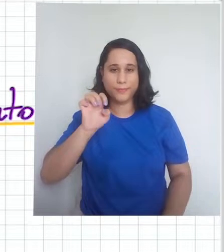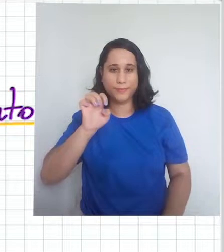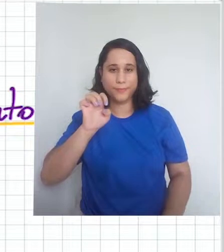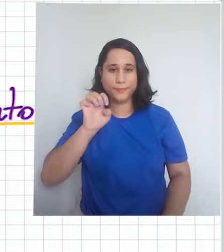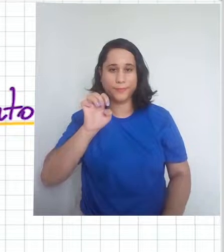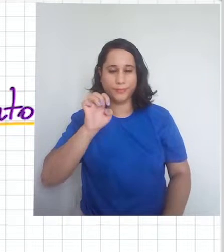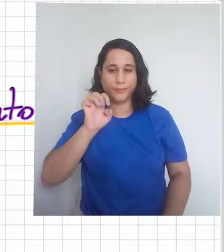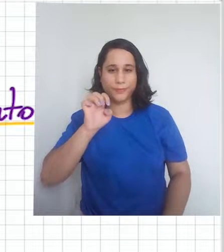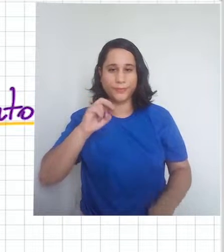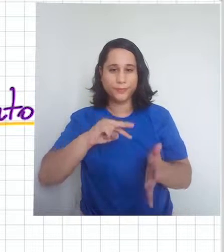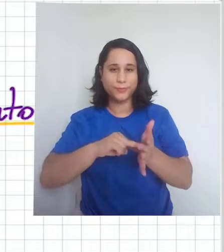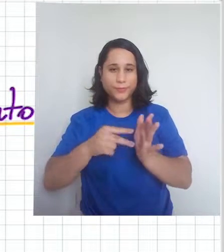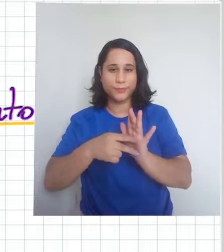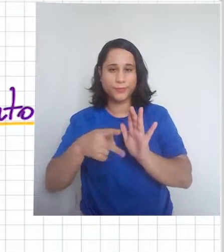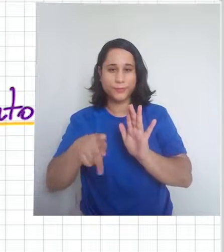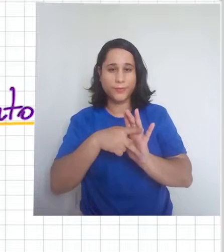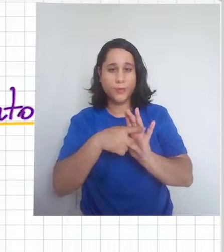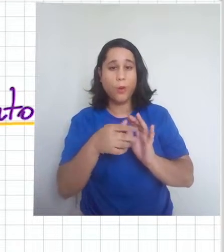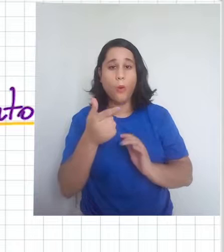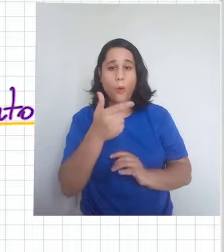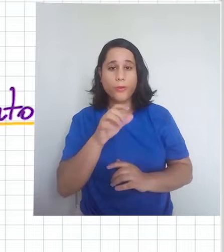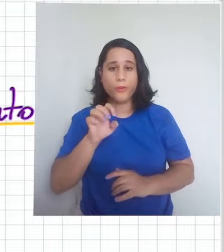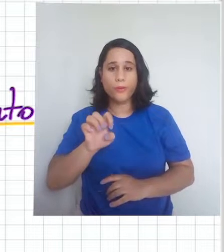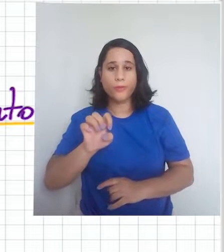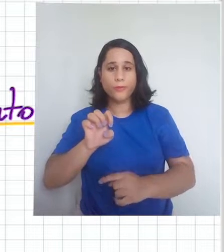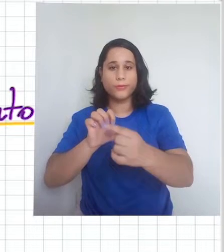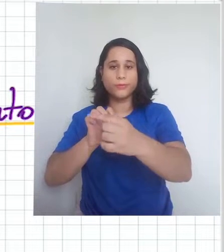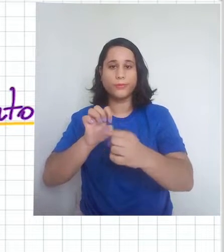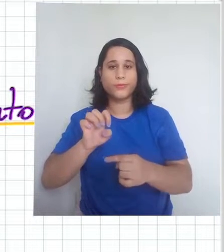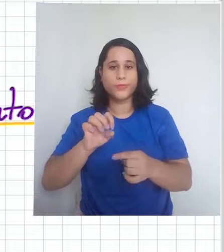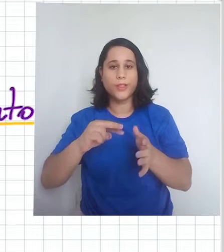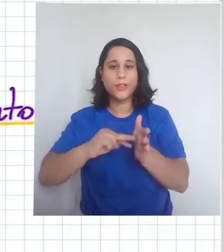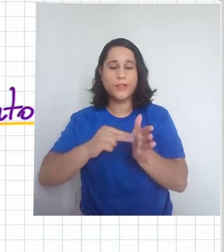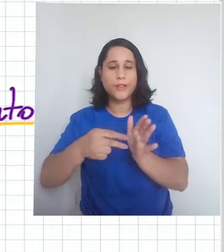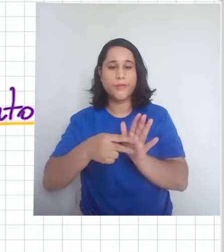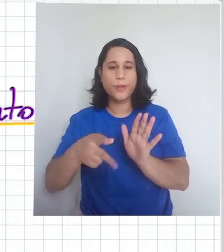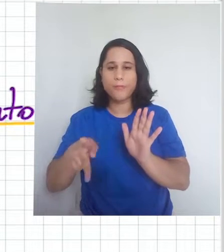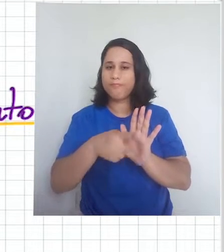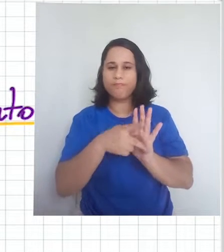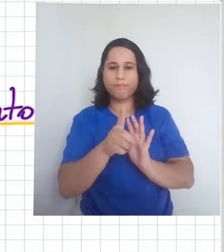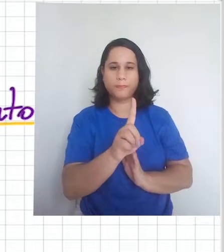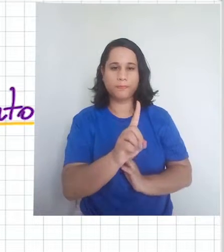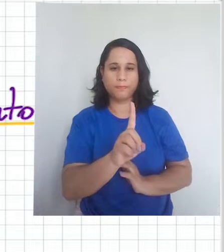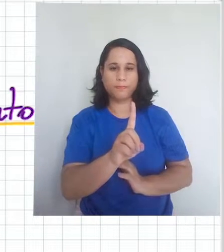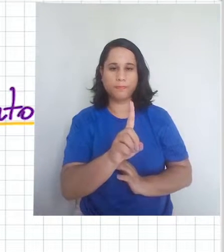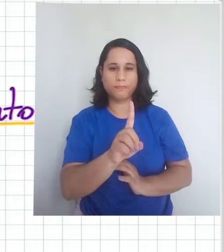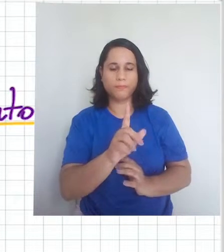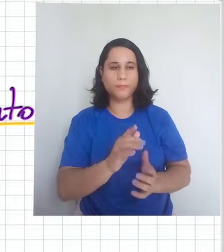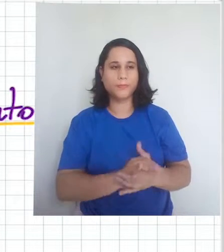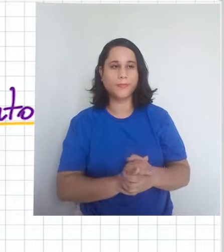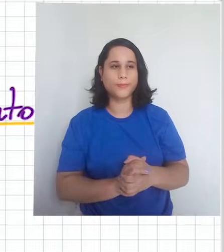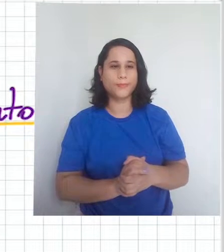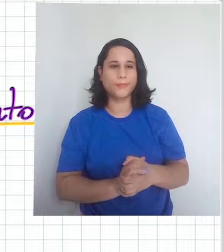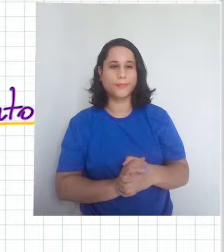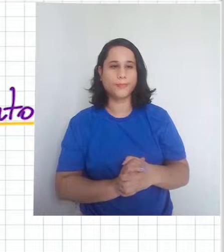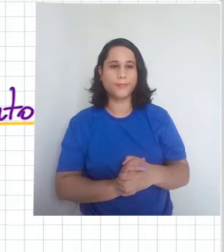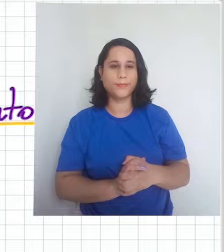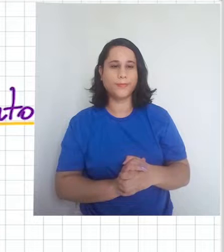ele é o símbolo de pertence. Esse outro Ezinho com um traço é o símbolo de não pertence. Tudo